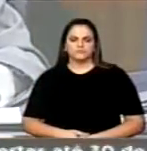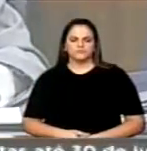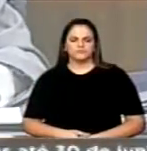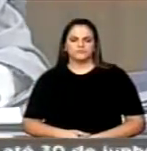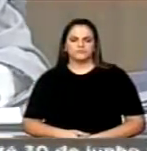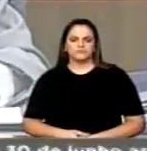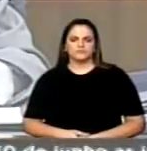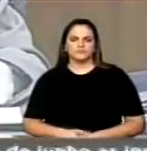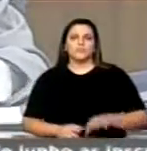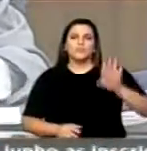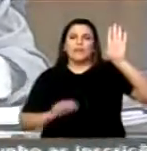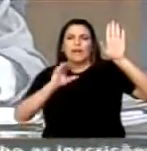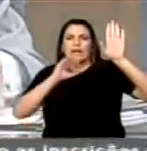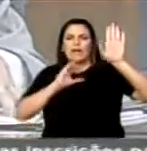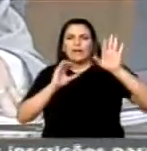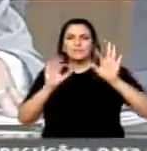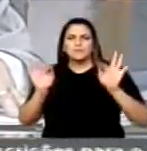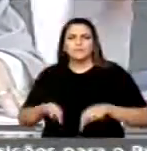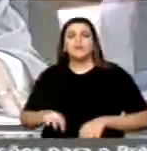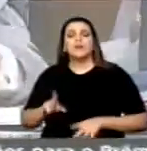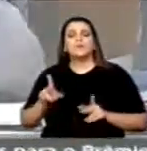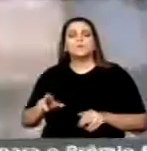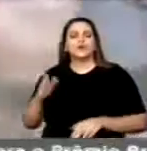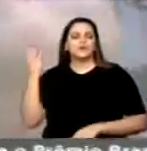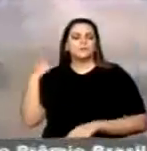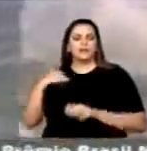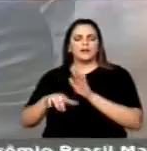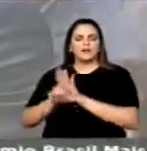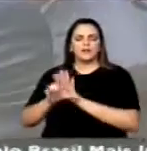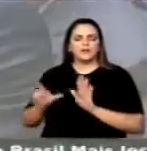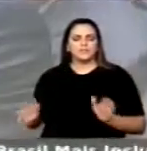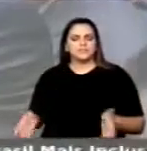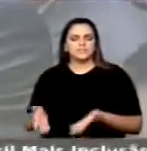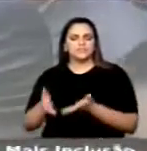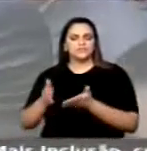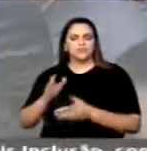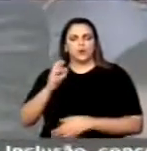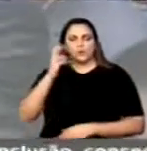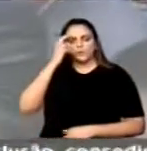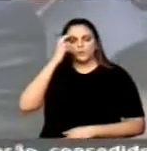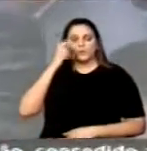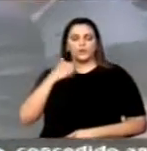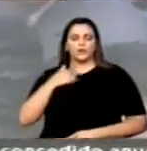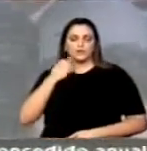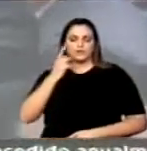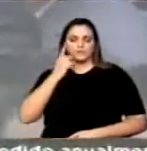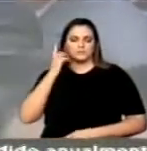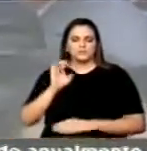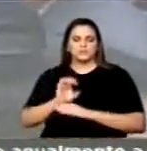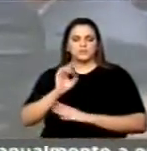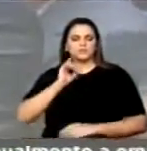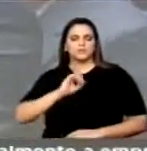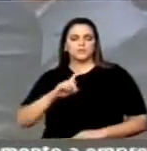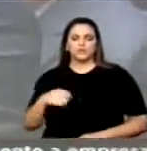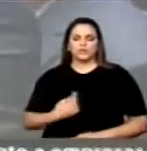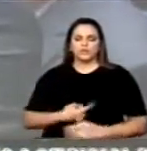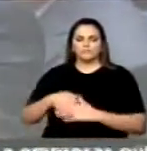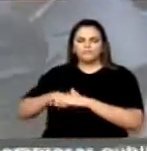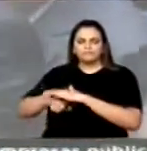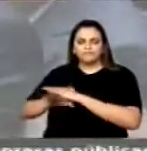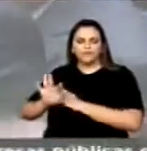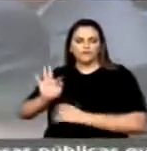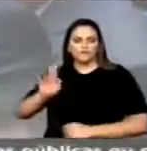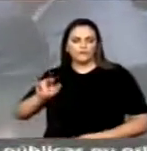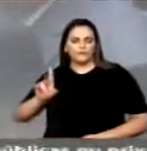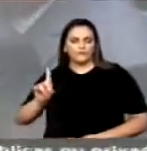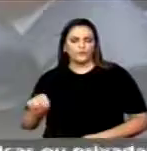Só para encerrar, como fizemos com a lei de incentivo à cultura quando eu era deputado estadual em Minas, e criamos lá o Fundo Estadual de Cultura, um